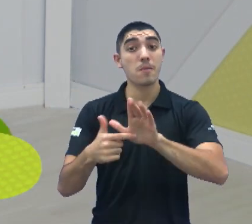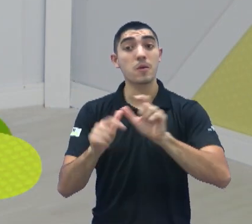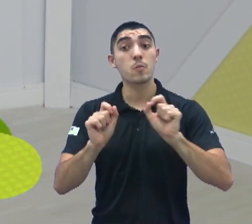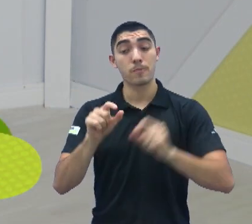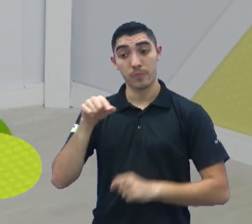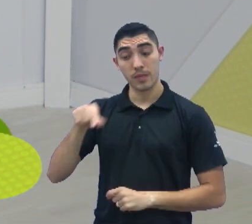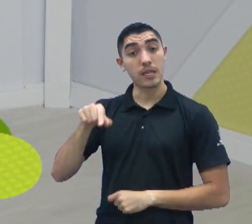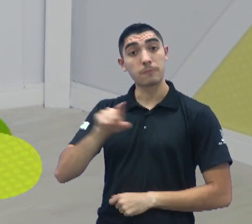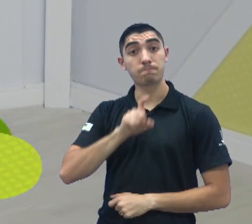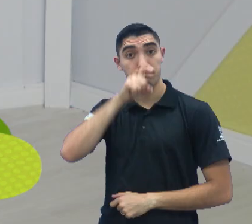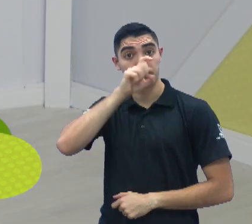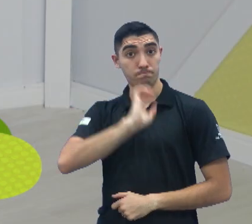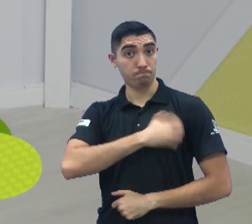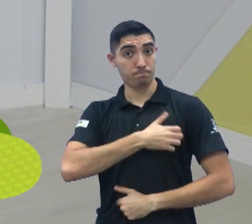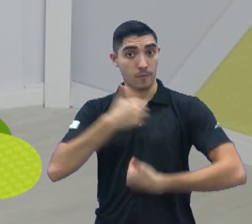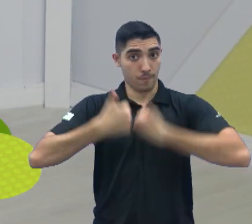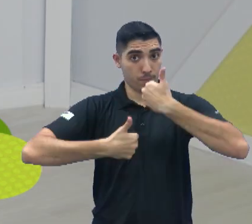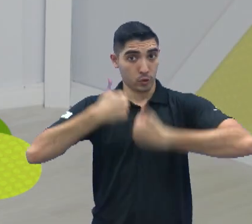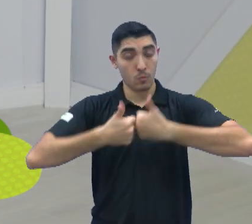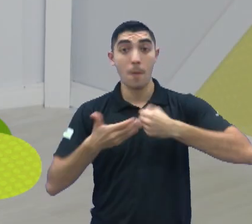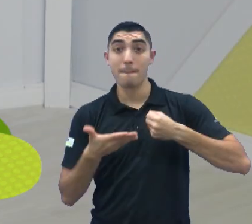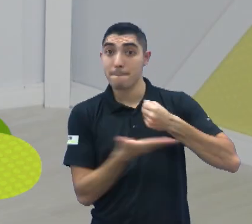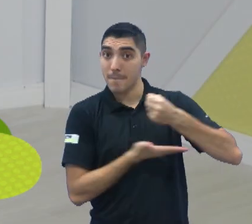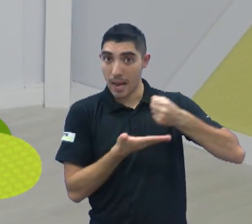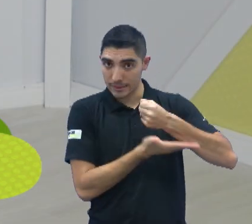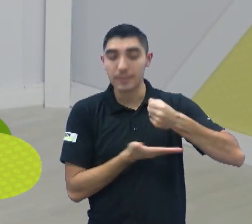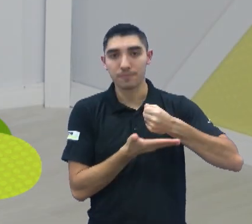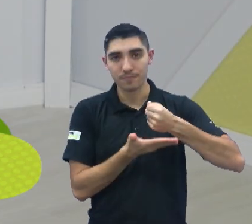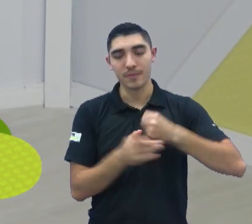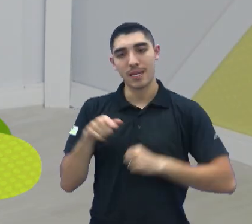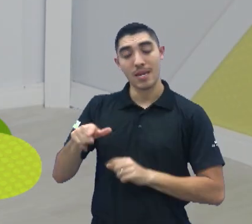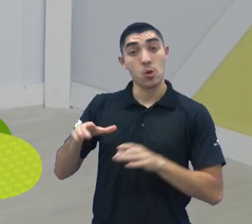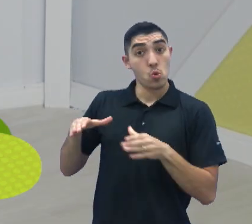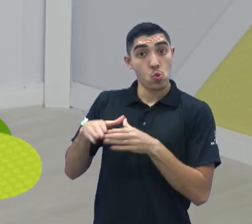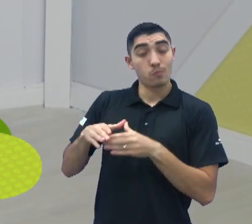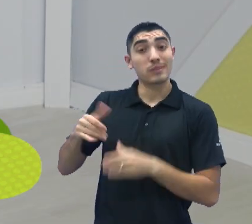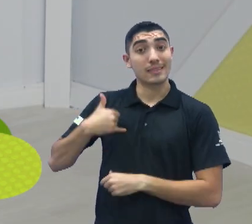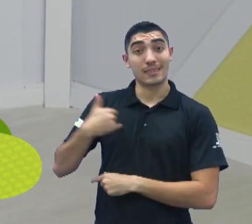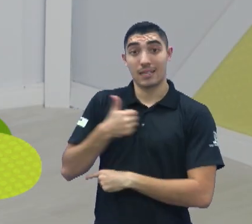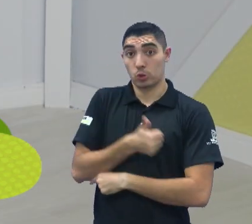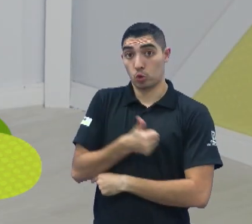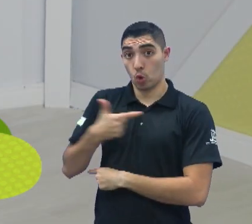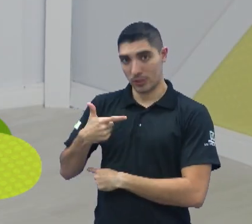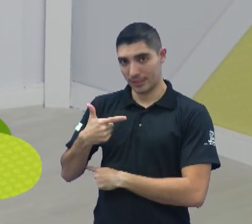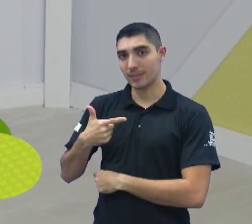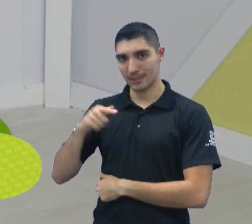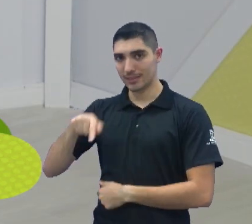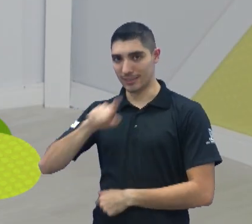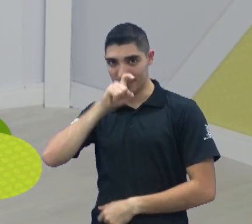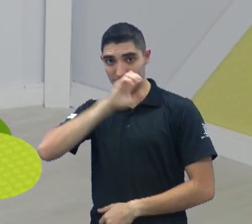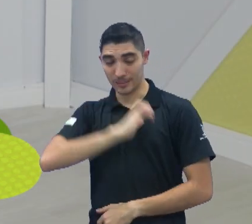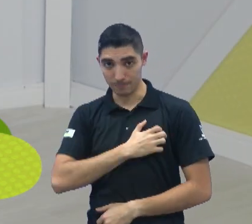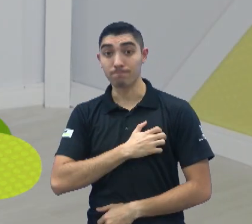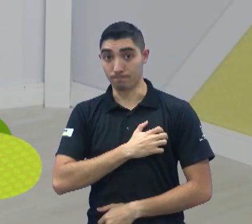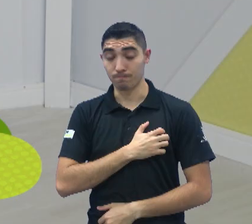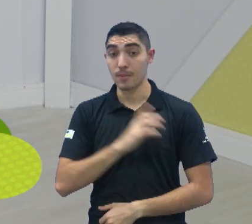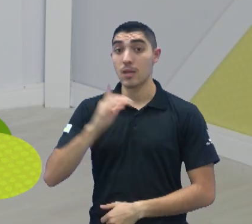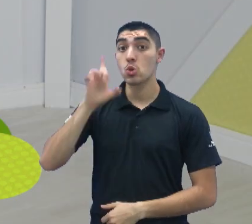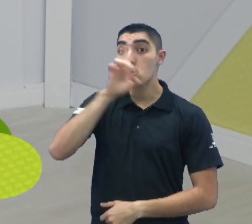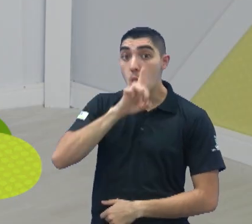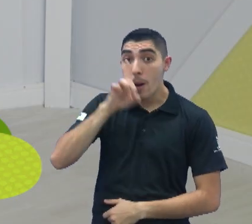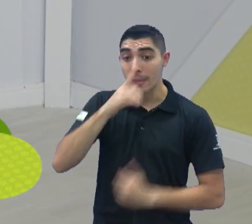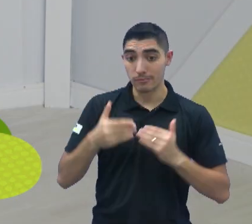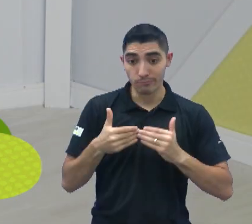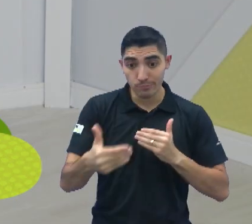base do São José Esporte Clube. Os meninos do time Sub-12 do São José têm um jogo importante no domingo,